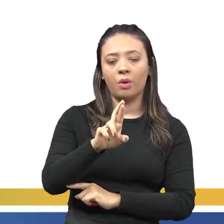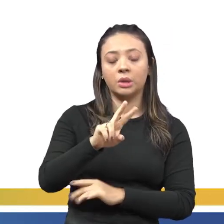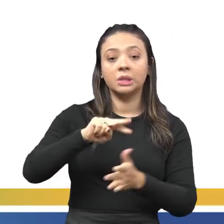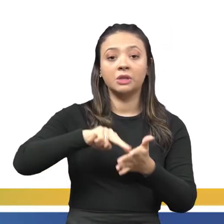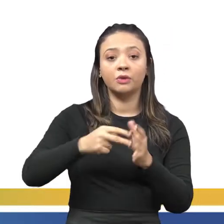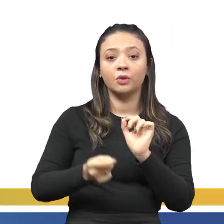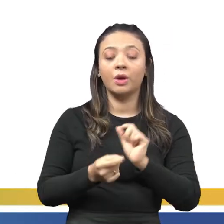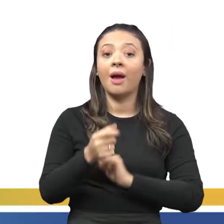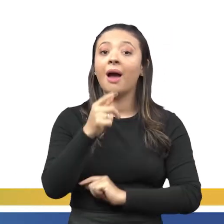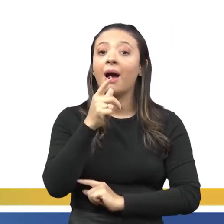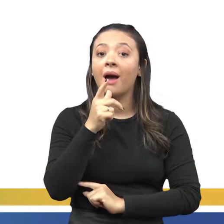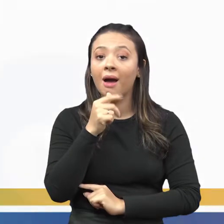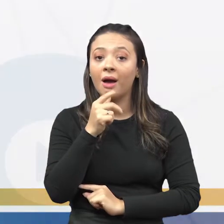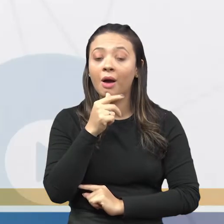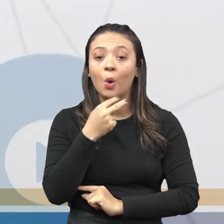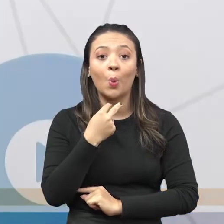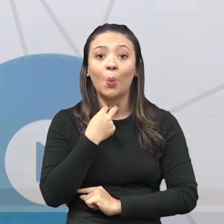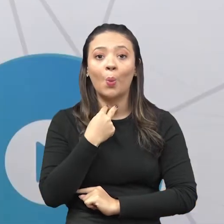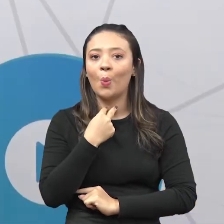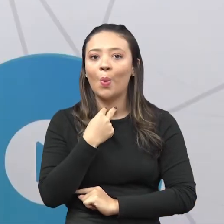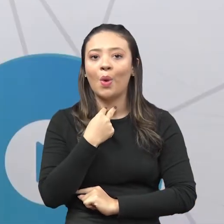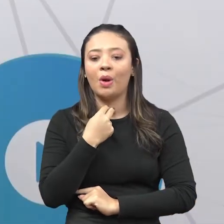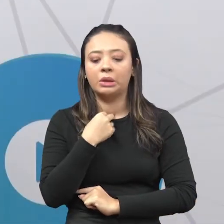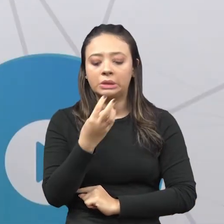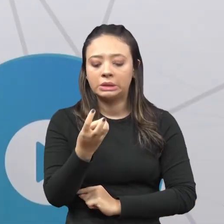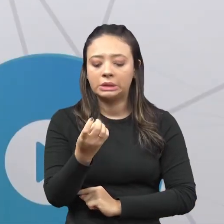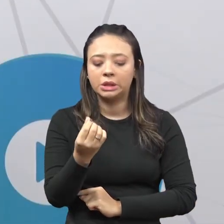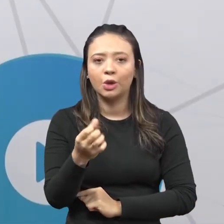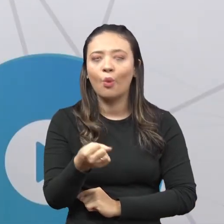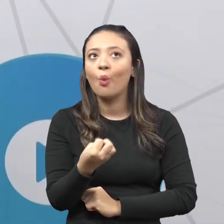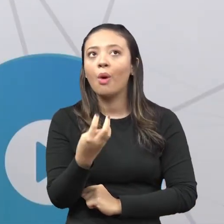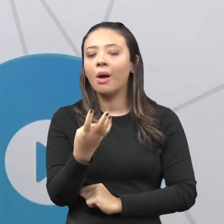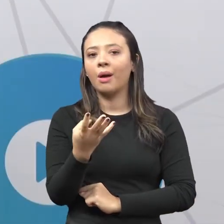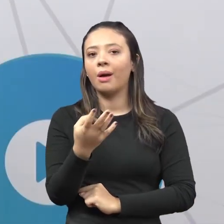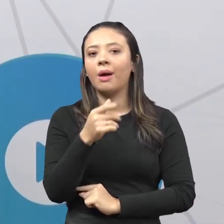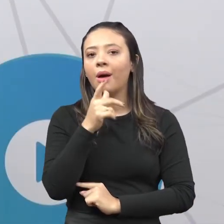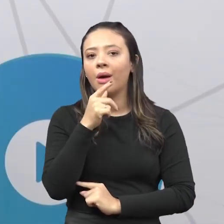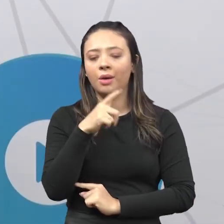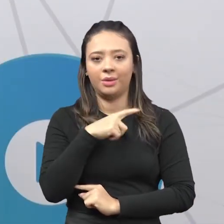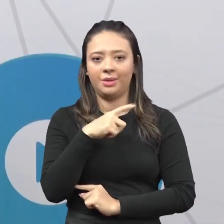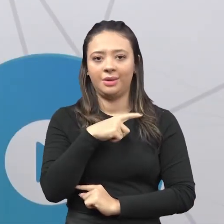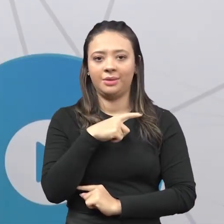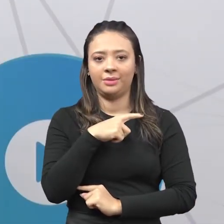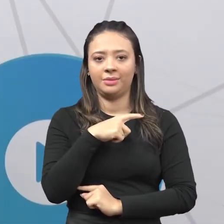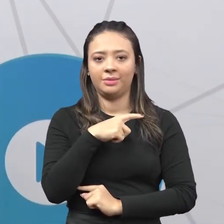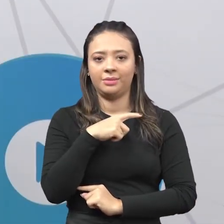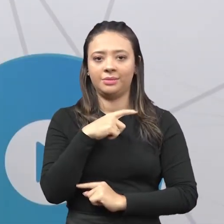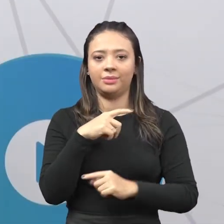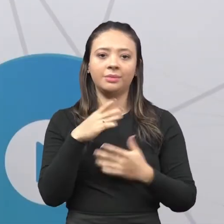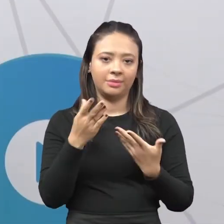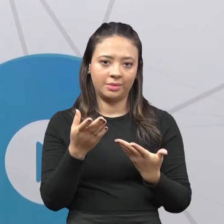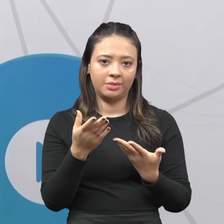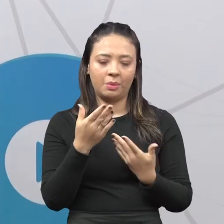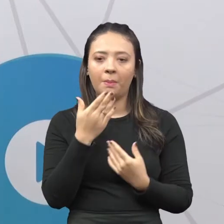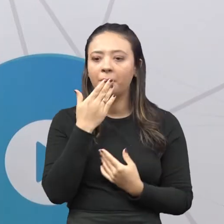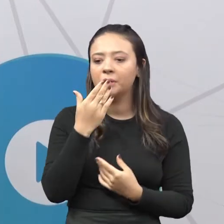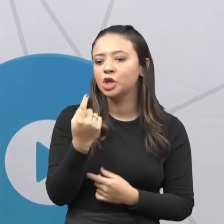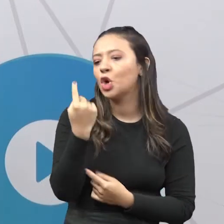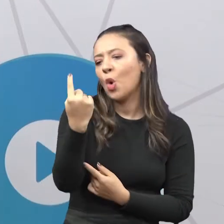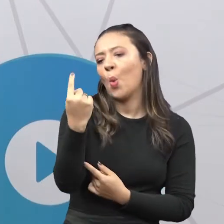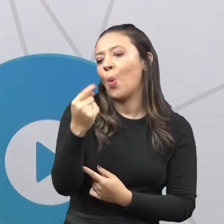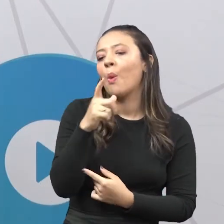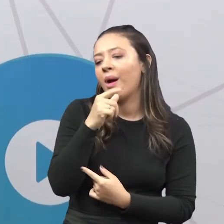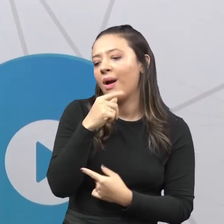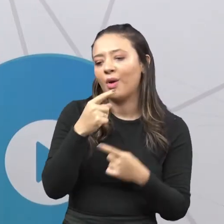substantivo incontável. Então, eu usei aí um pouco de água. Porque eu não posso dizer me dê uma água, 2 águas,